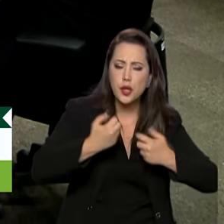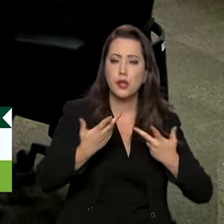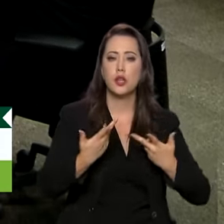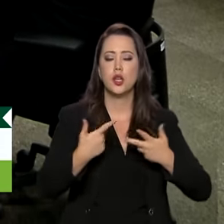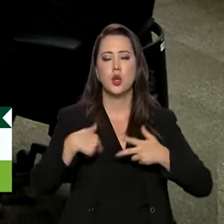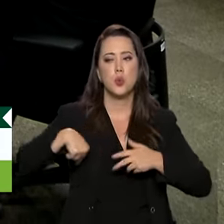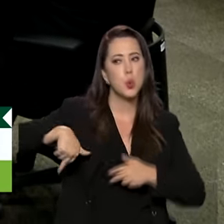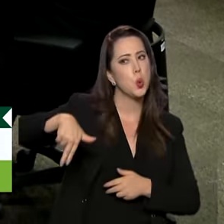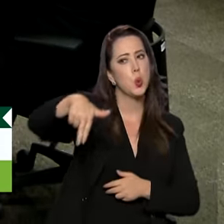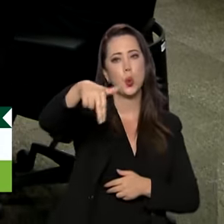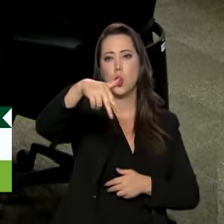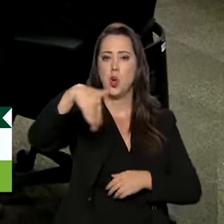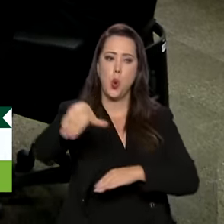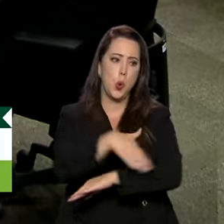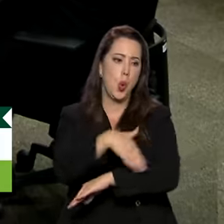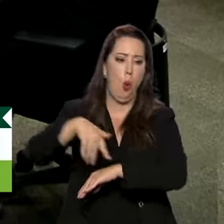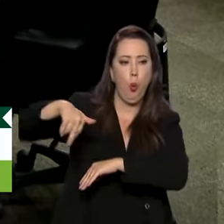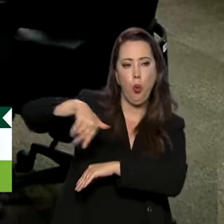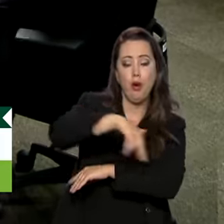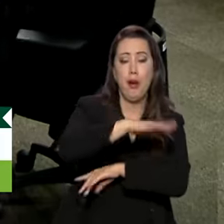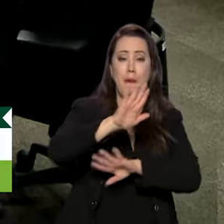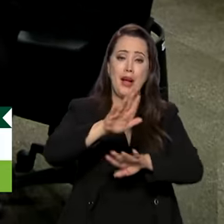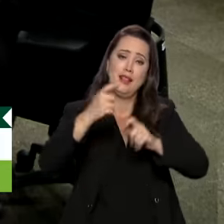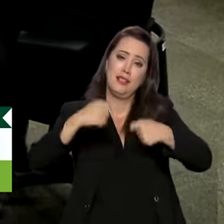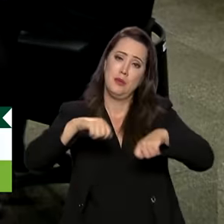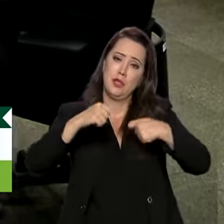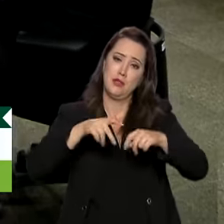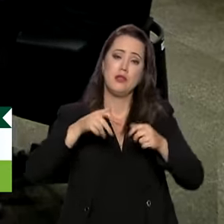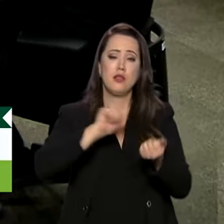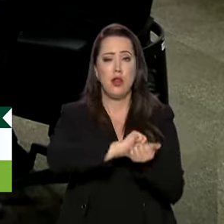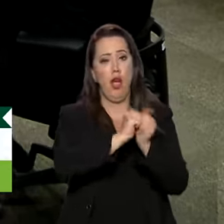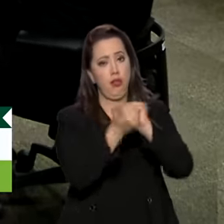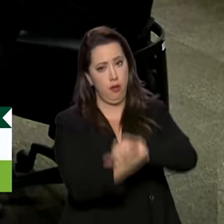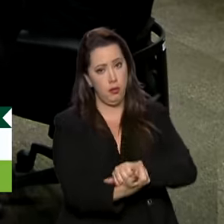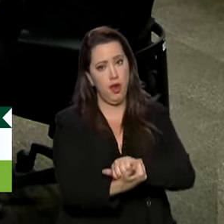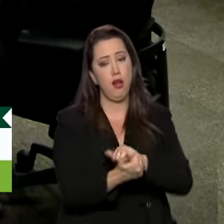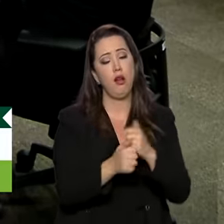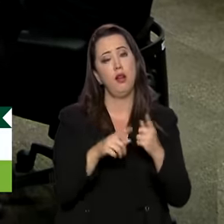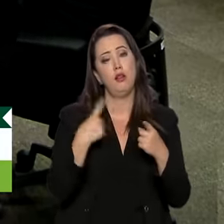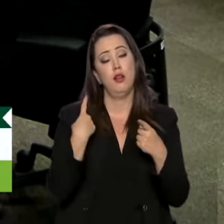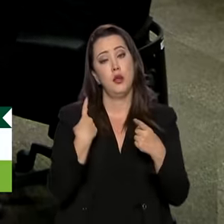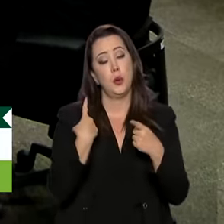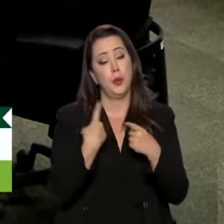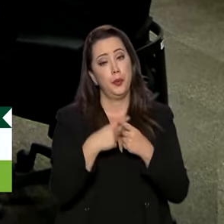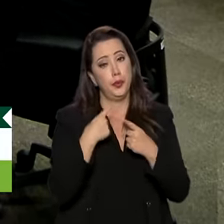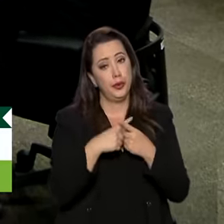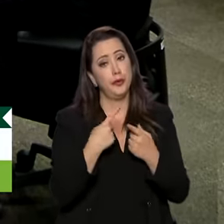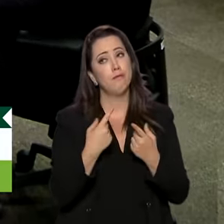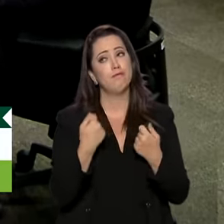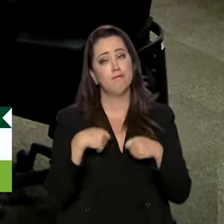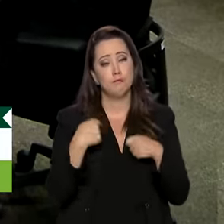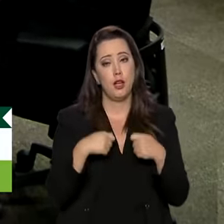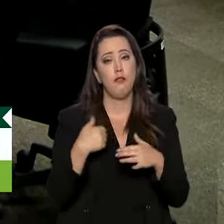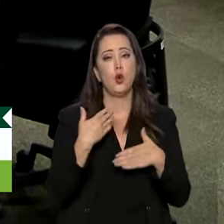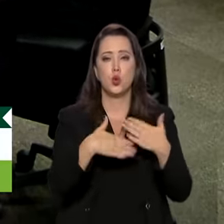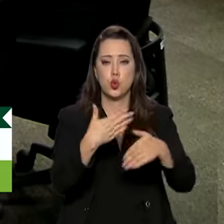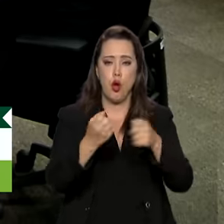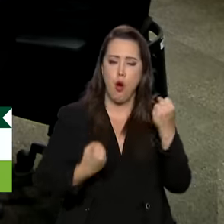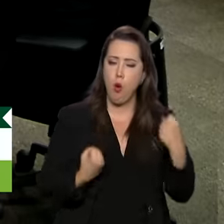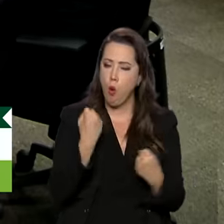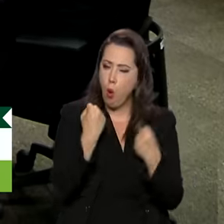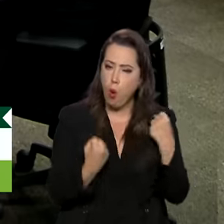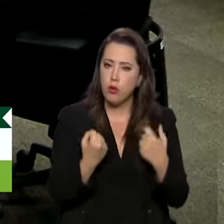na rua mas eu tive que me readaptar sabe para poder continuar correndo